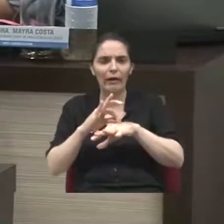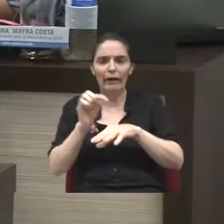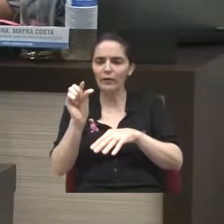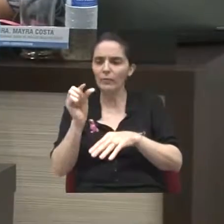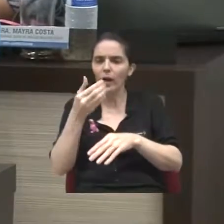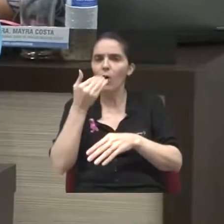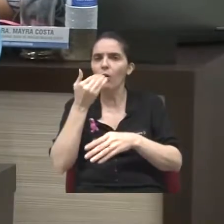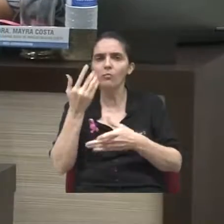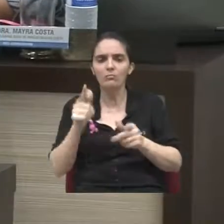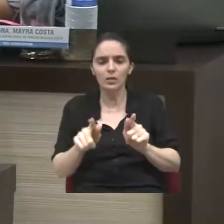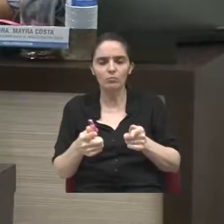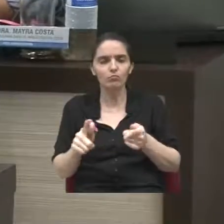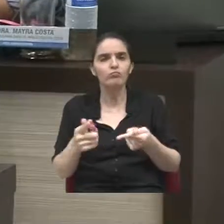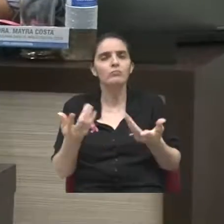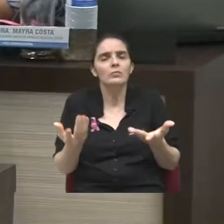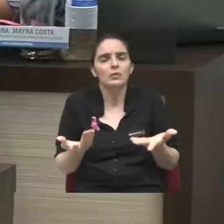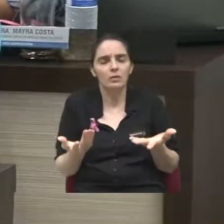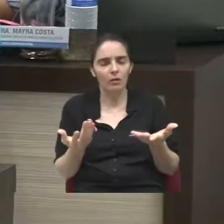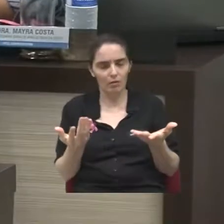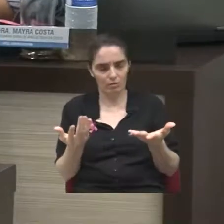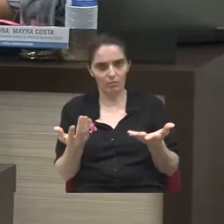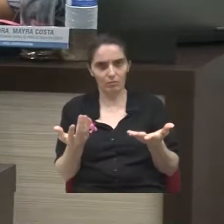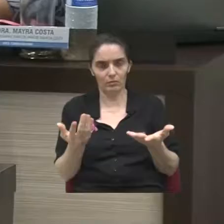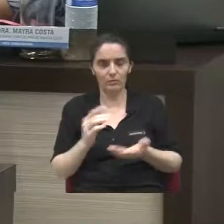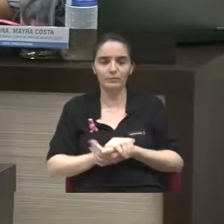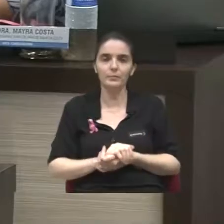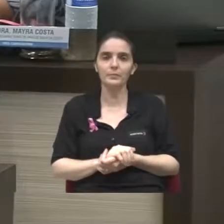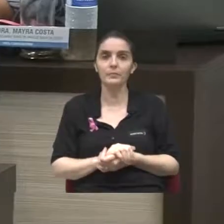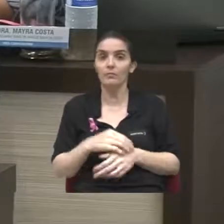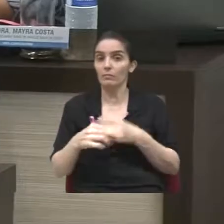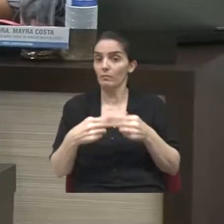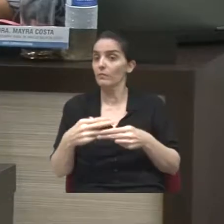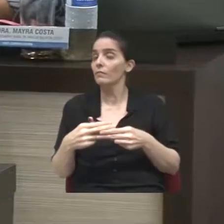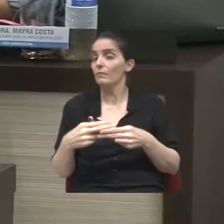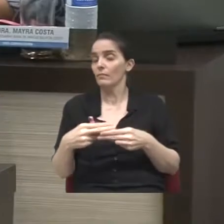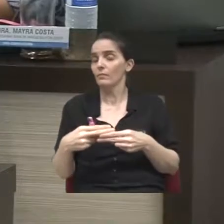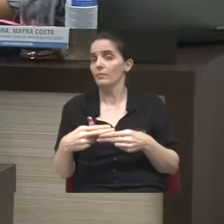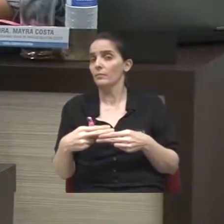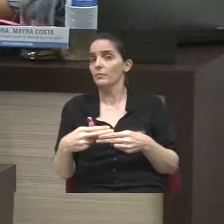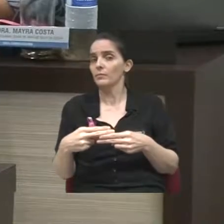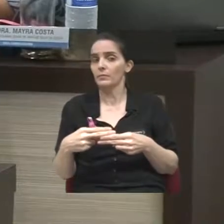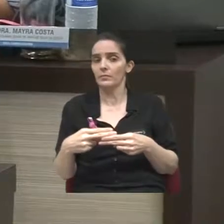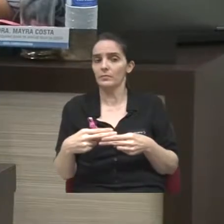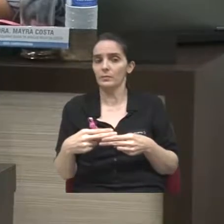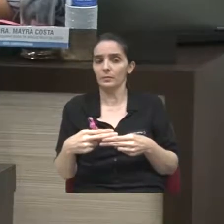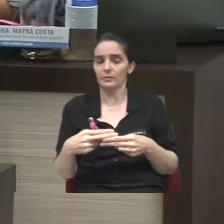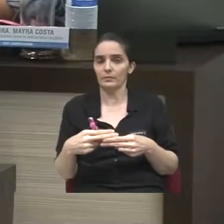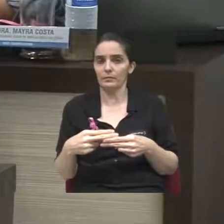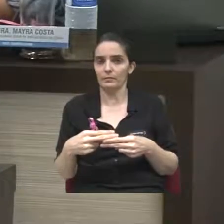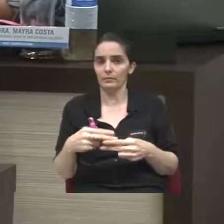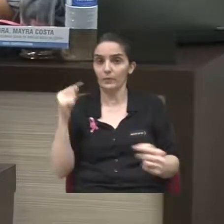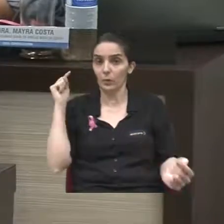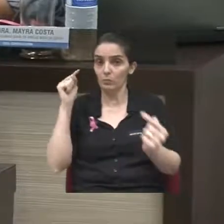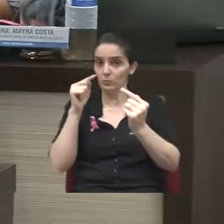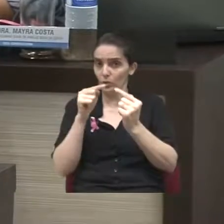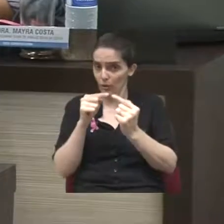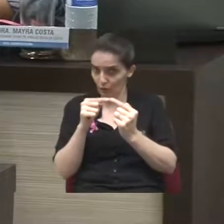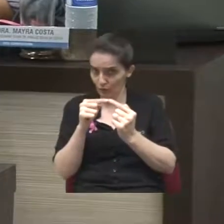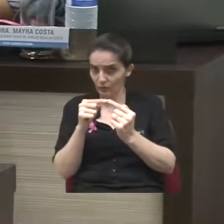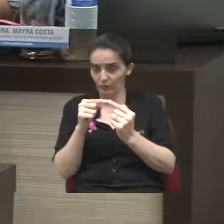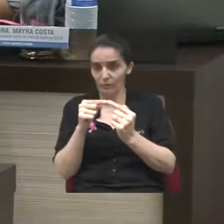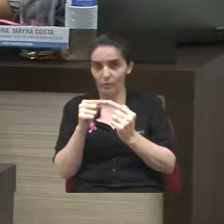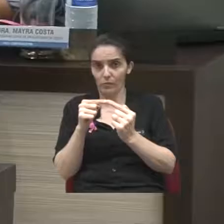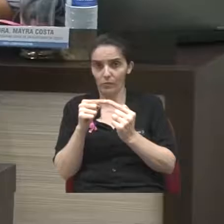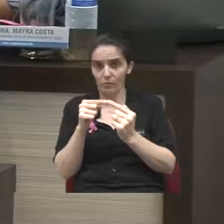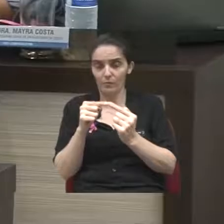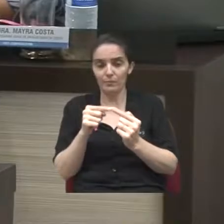churrasco, e se engasgar disso aí? Então, a intenção da gente é que cada estabelecimento,